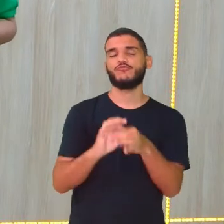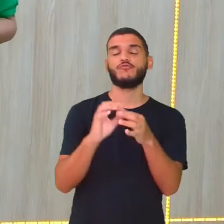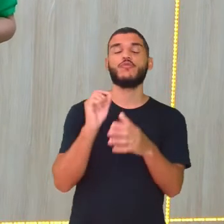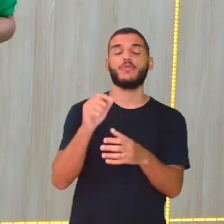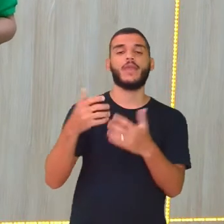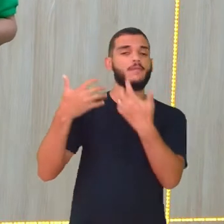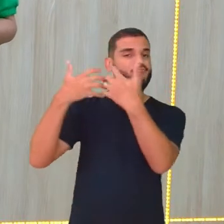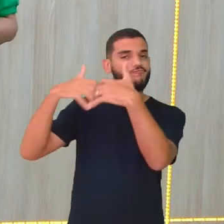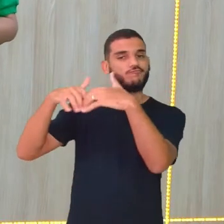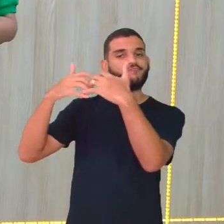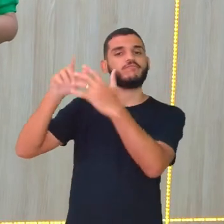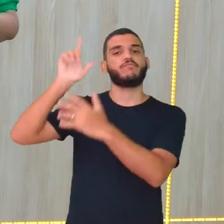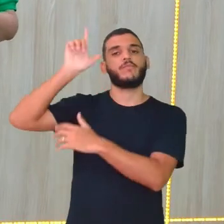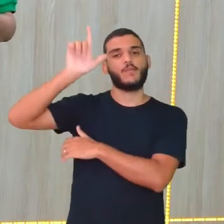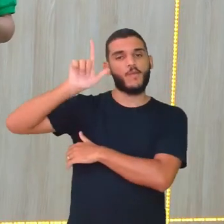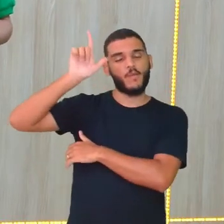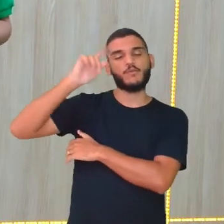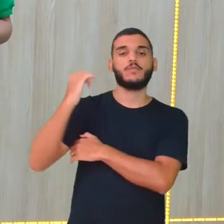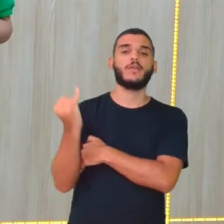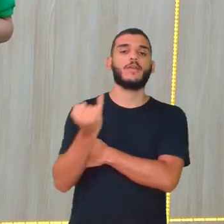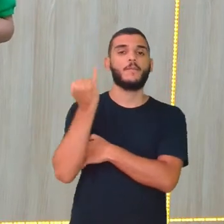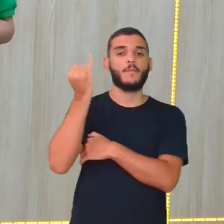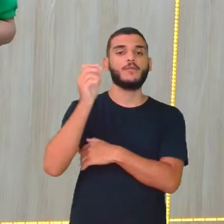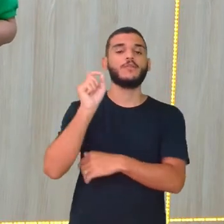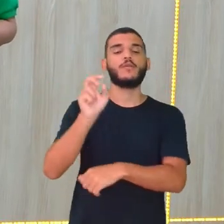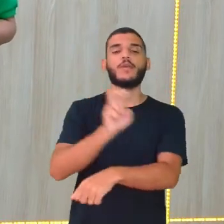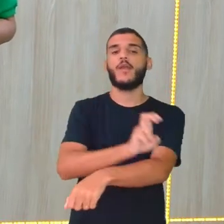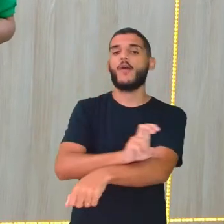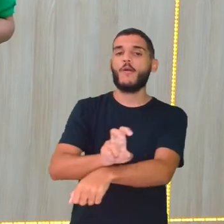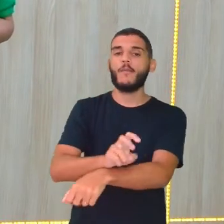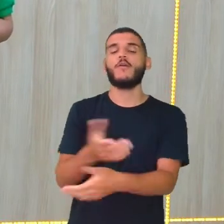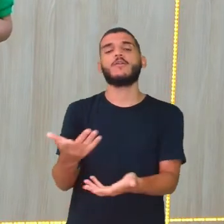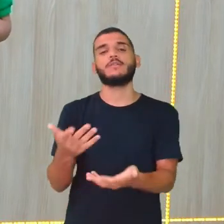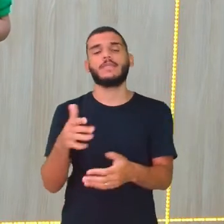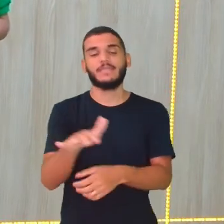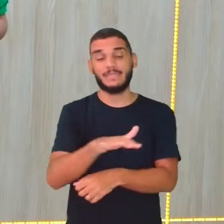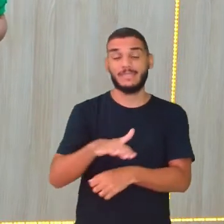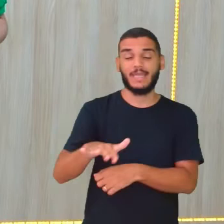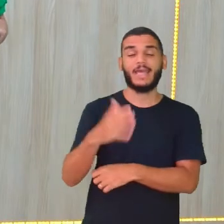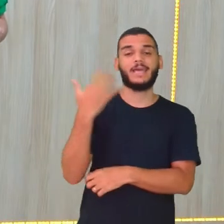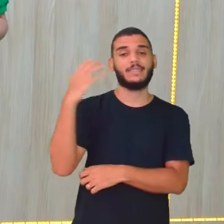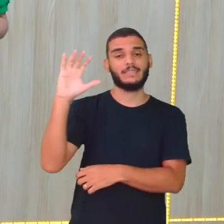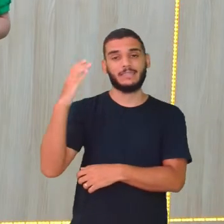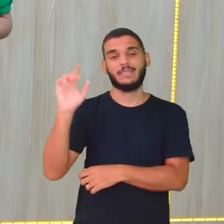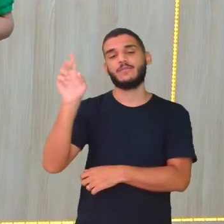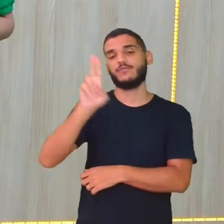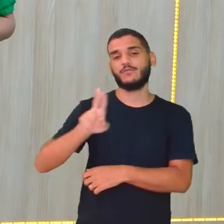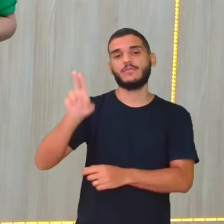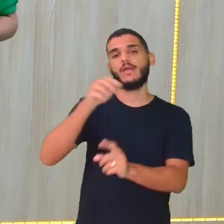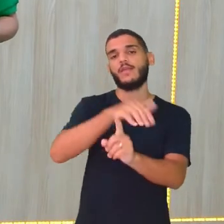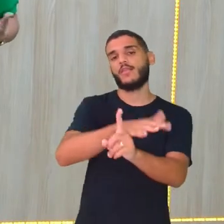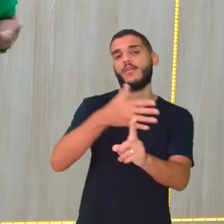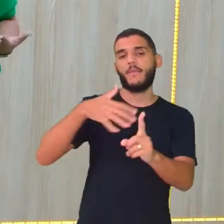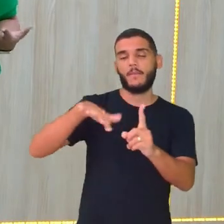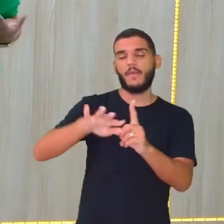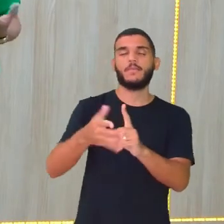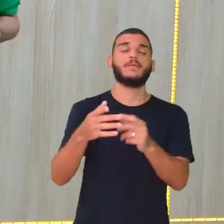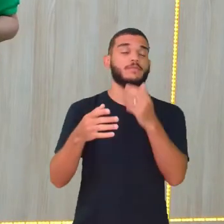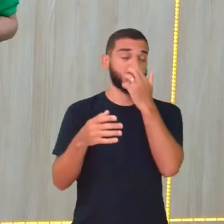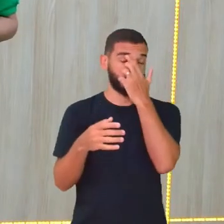da robótica dentro da ciência, utilizada no meio ambiente. Então, toda essa relação pode